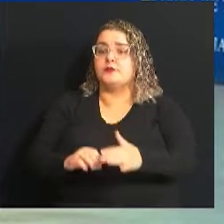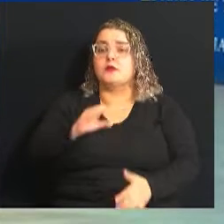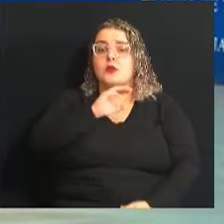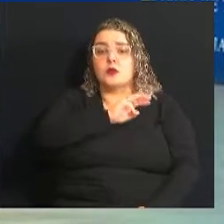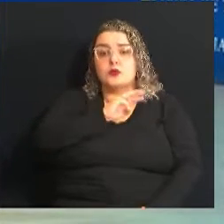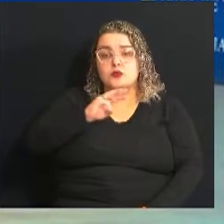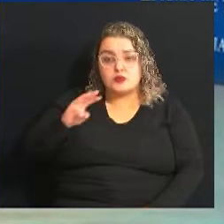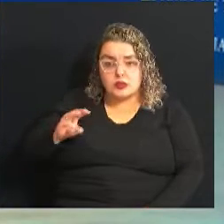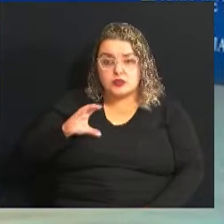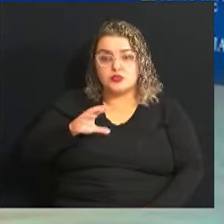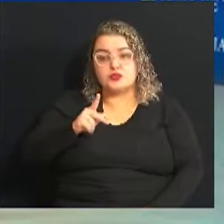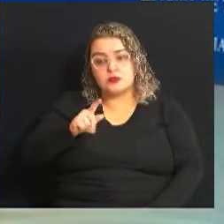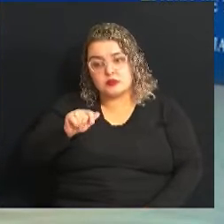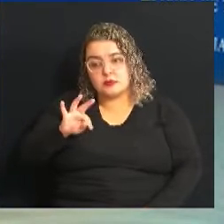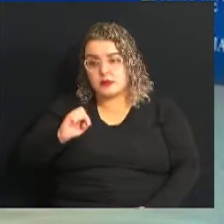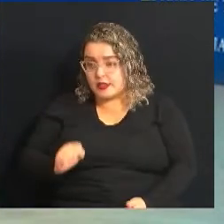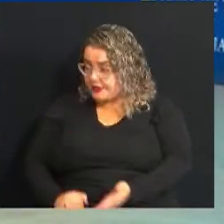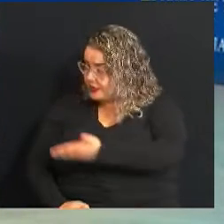endereço eletrônico